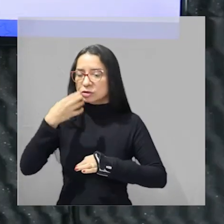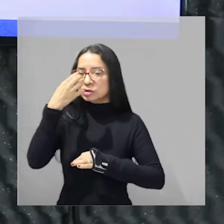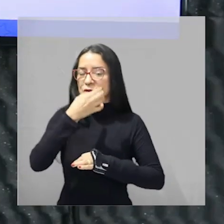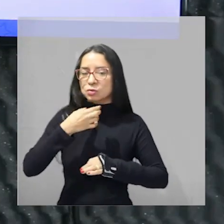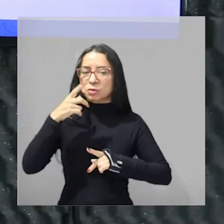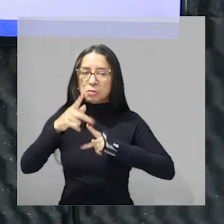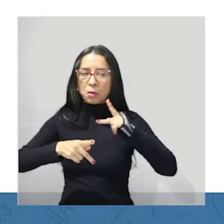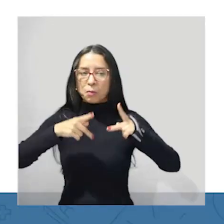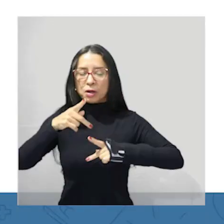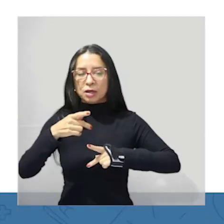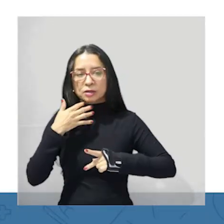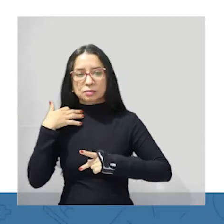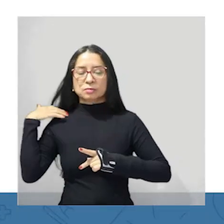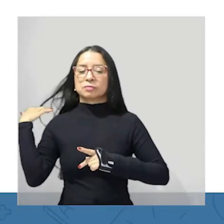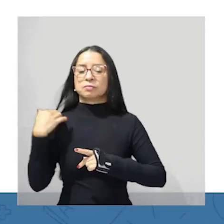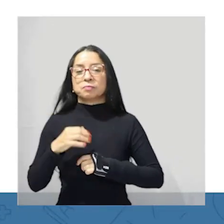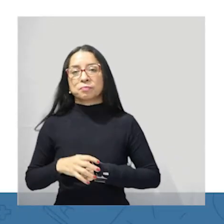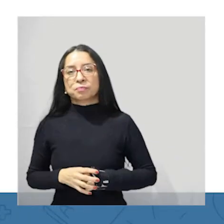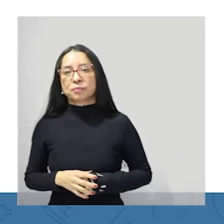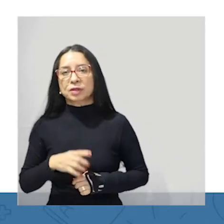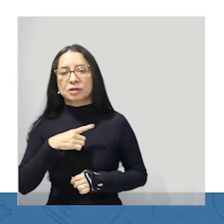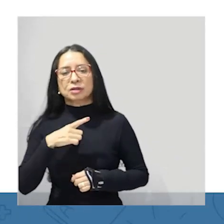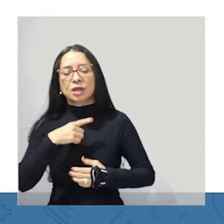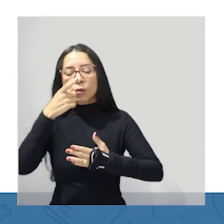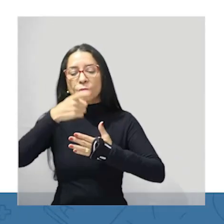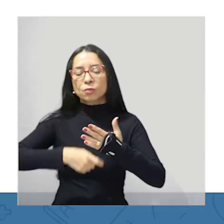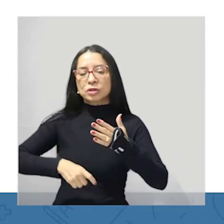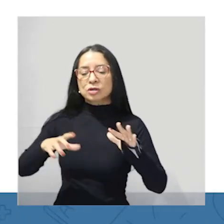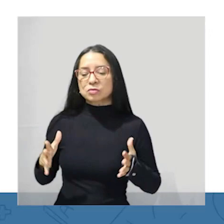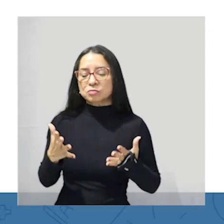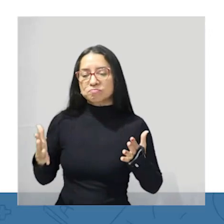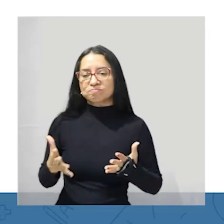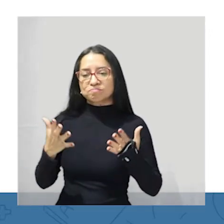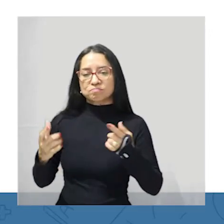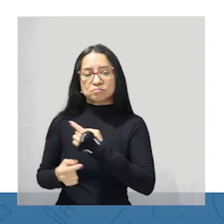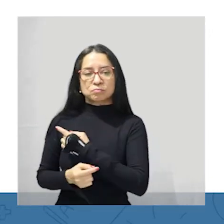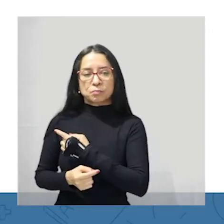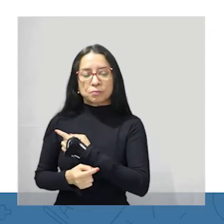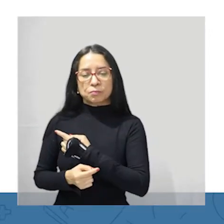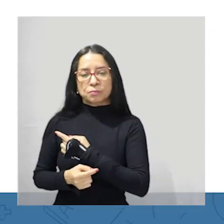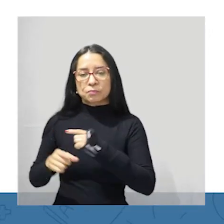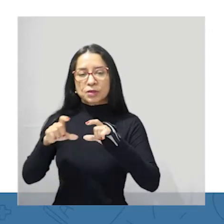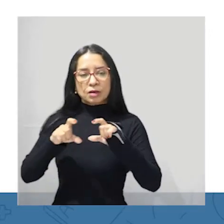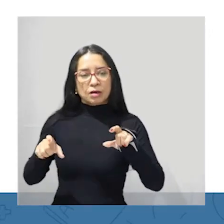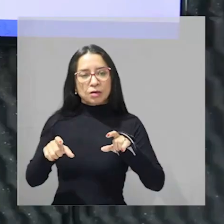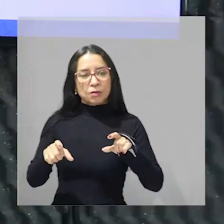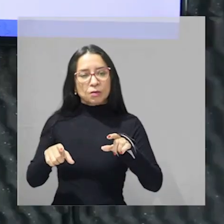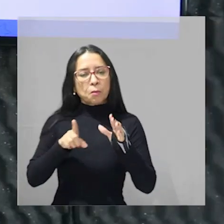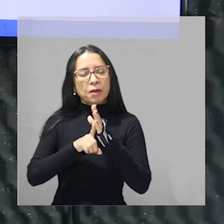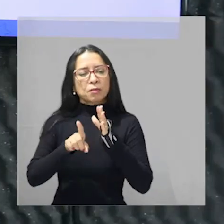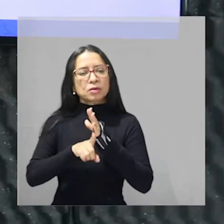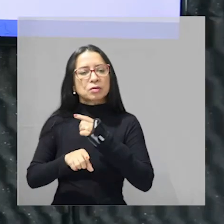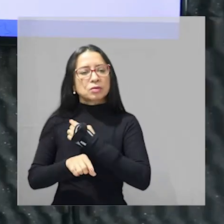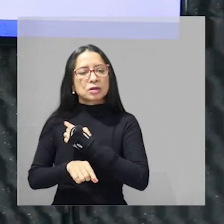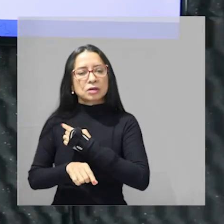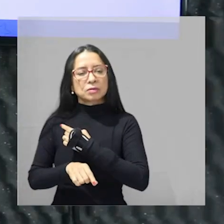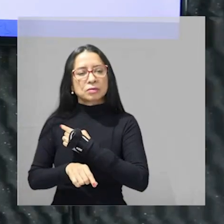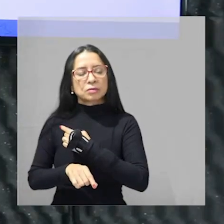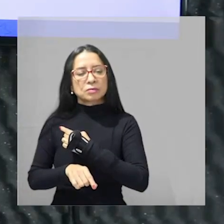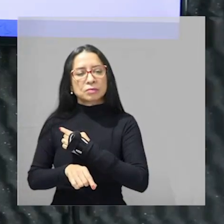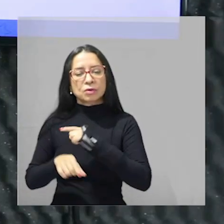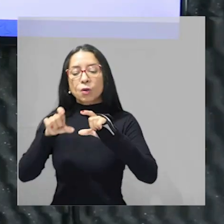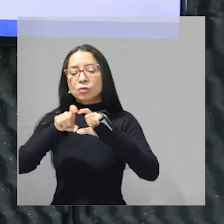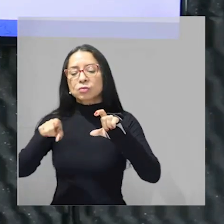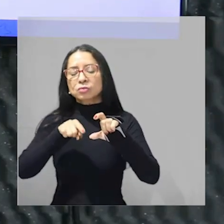né? Aí ele vem com um texto motivador, tá certo? E aí vamos ver o que ele vai te perguntar, né? Vamos ver aqui esse